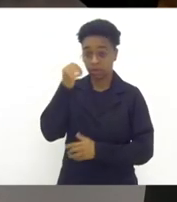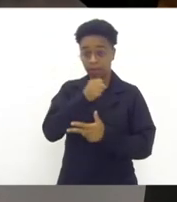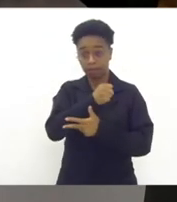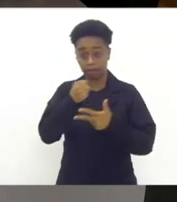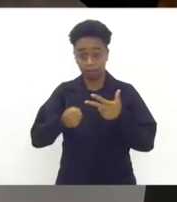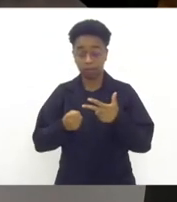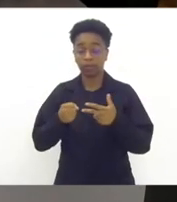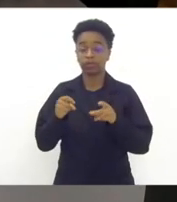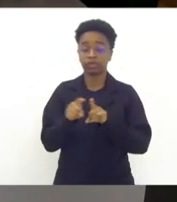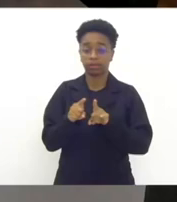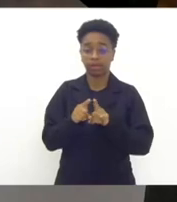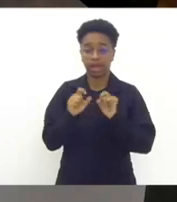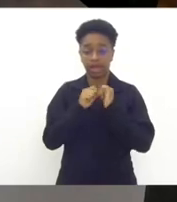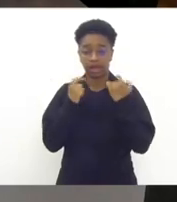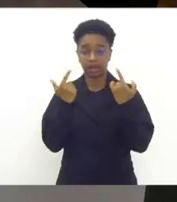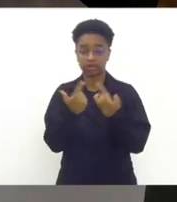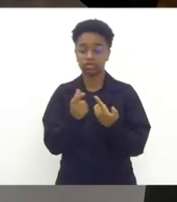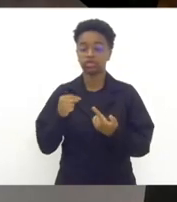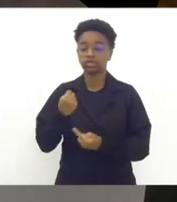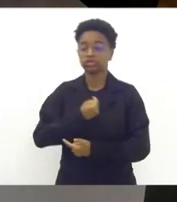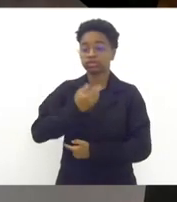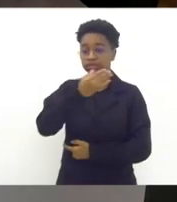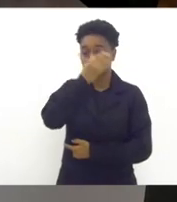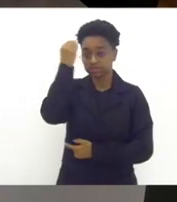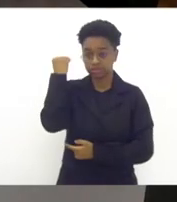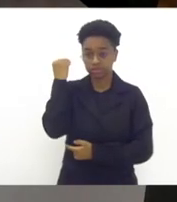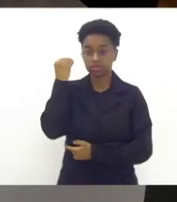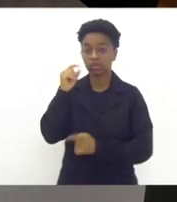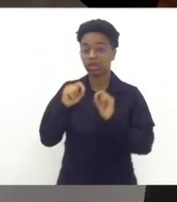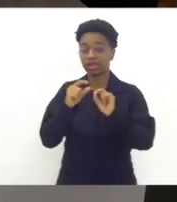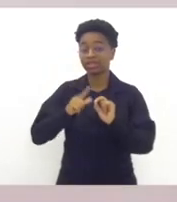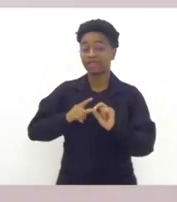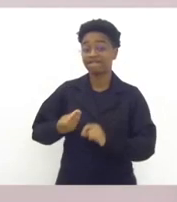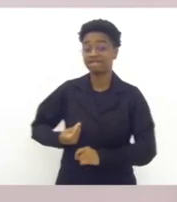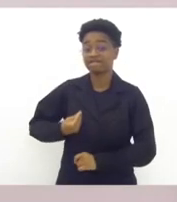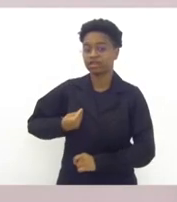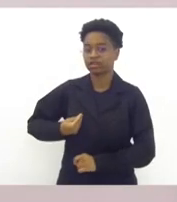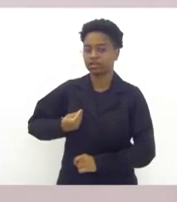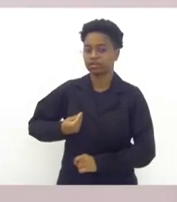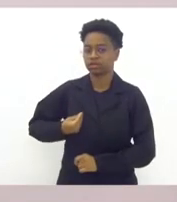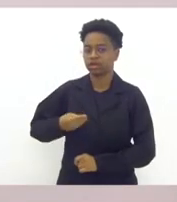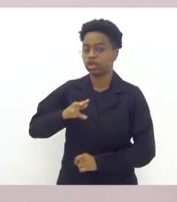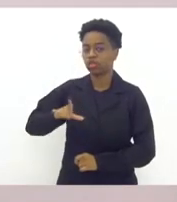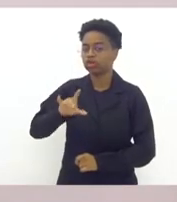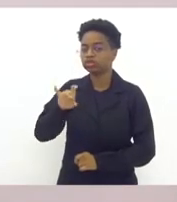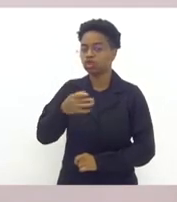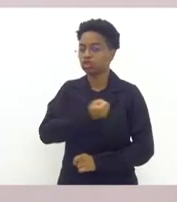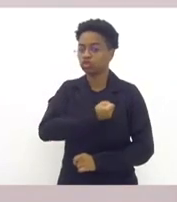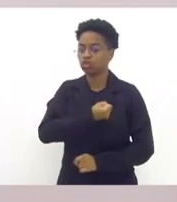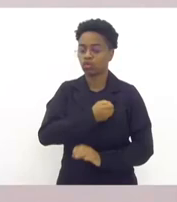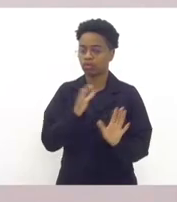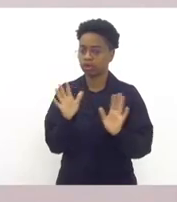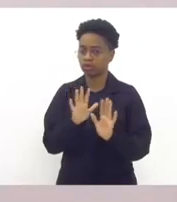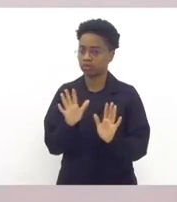público, enquanto Assembleia Legislativa, que existem vidas por trás desses dados